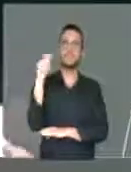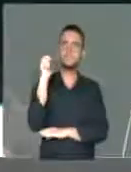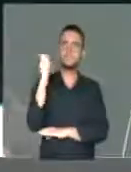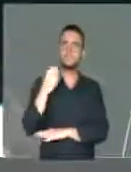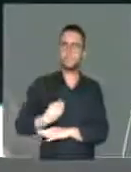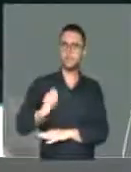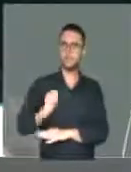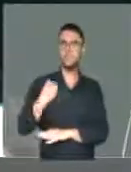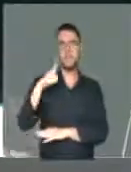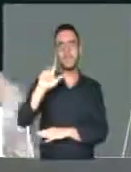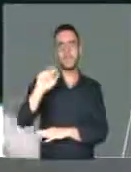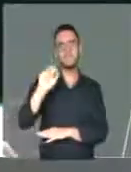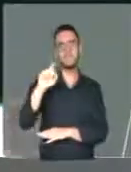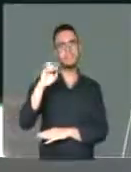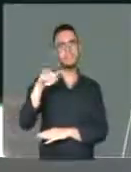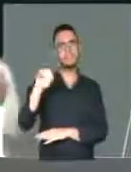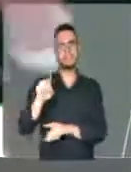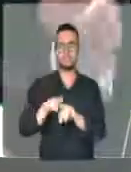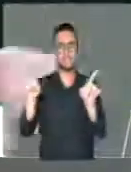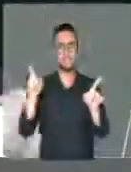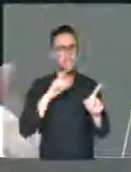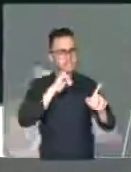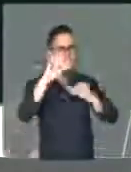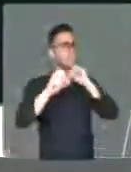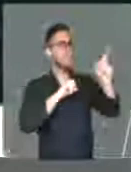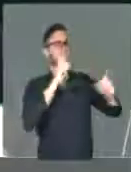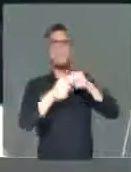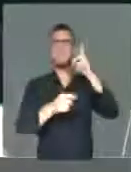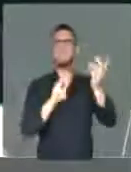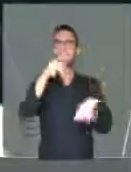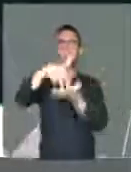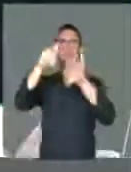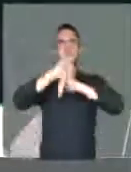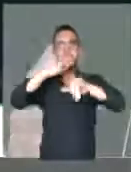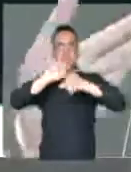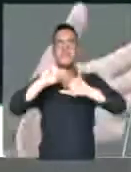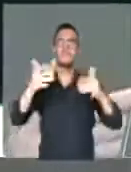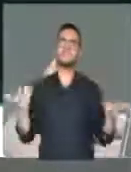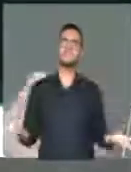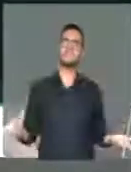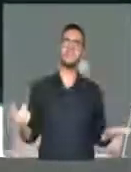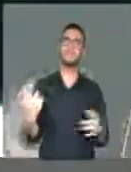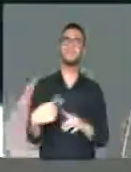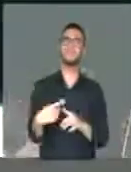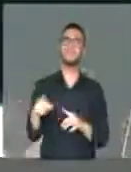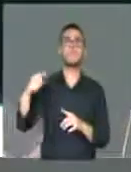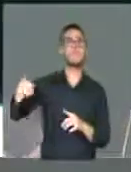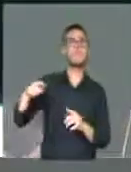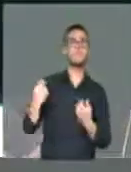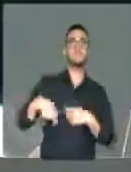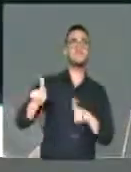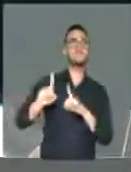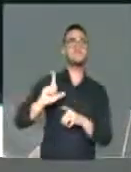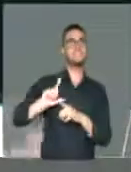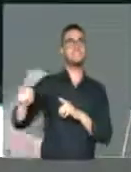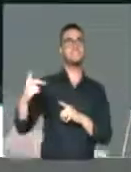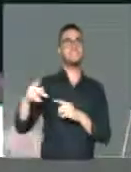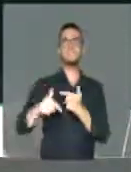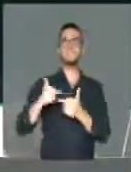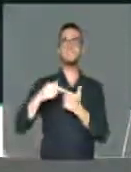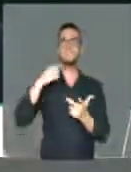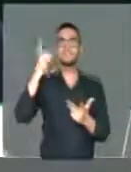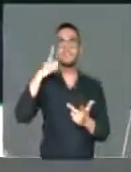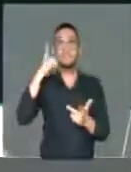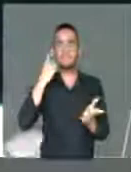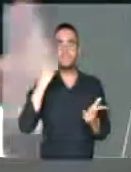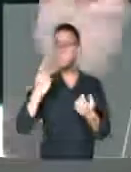Jato e fica dando de herói, vai para a imprensa e bate em um, bate no outro. Por quê? Porque eles não precisam sair do cargo. Os